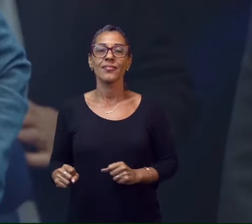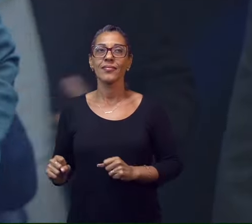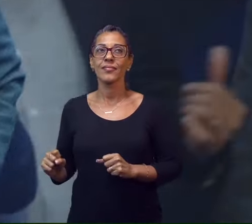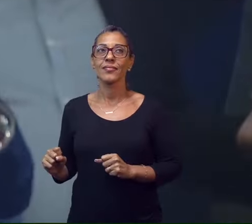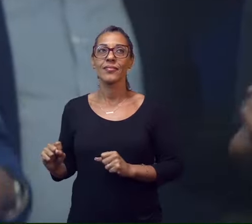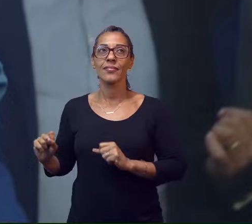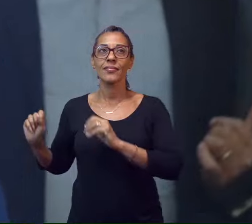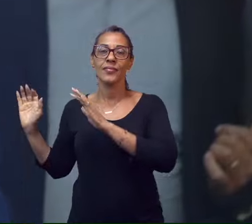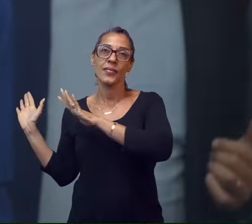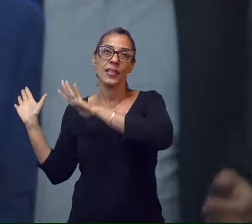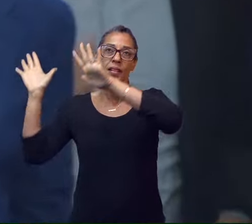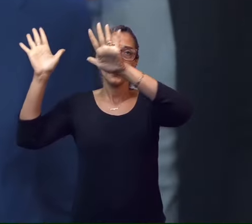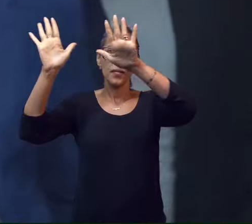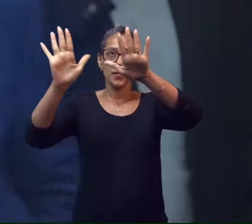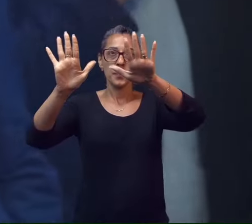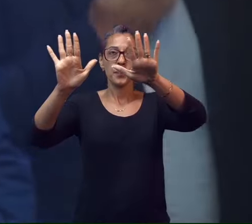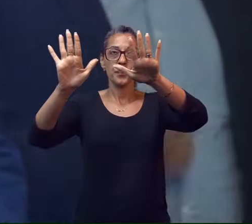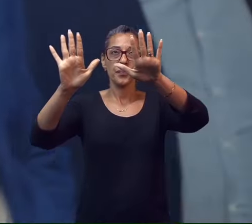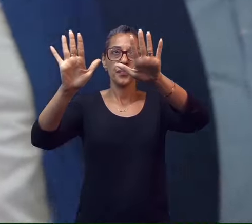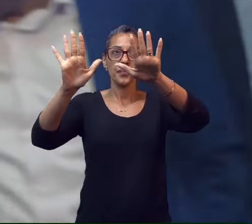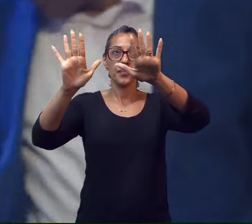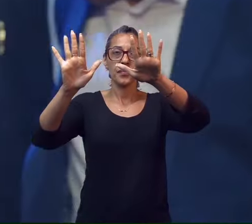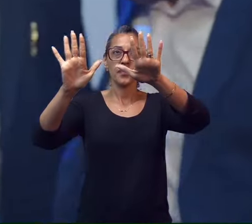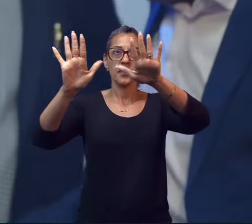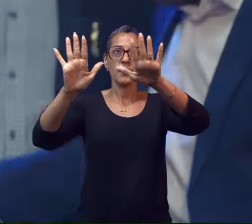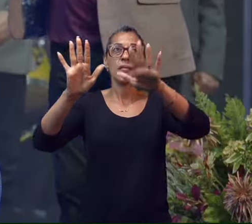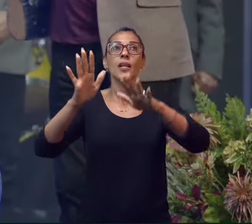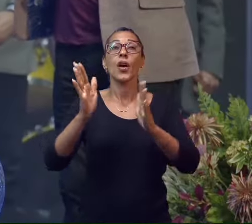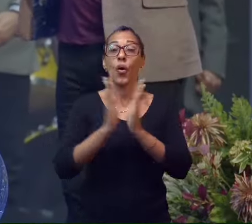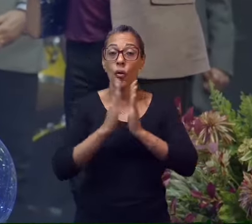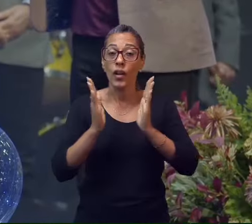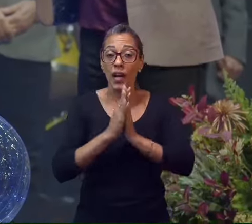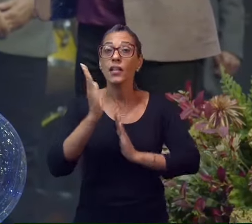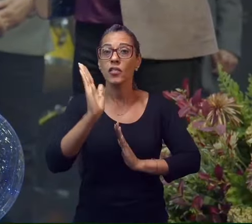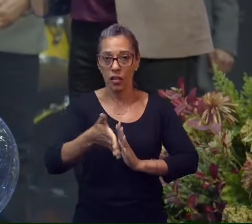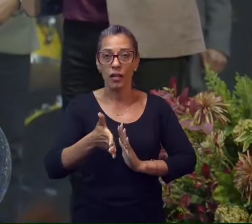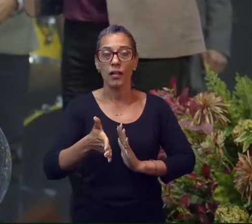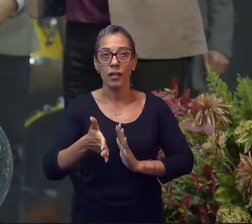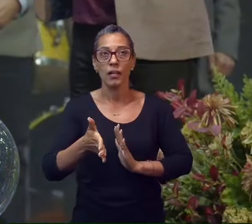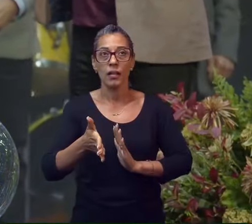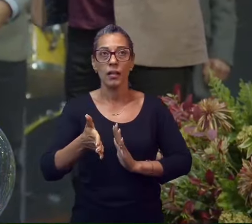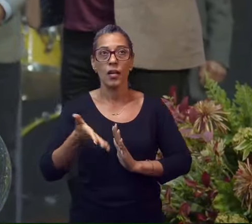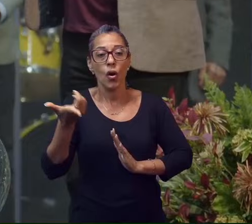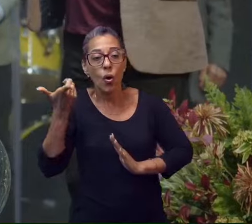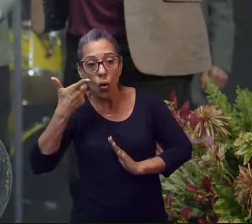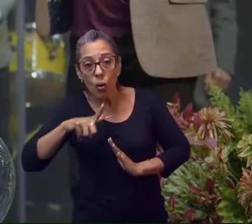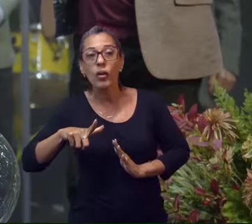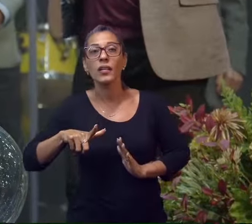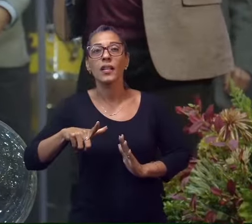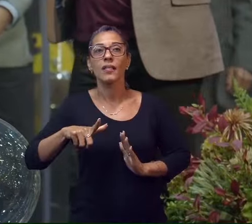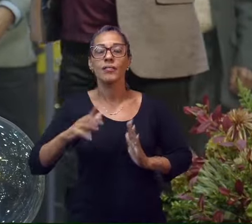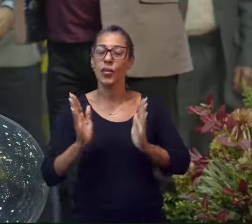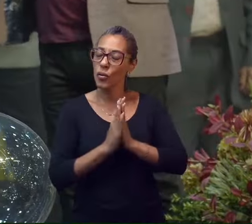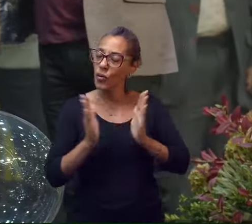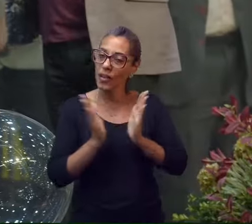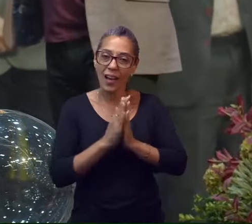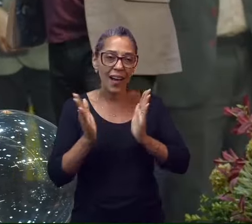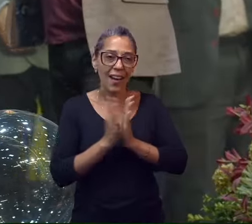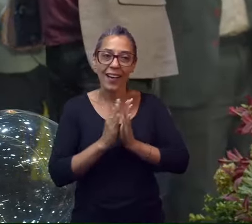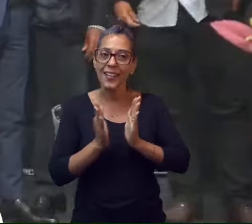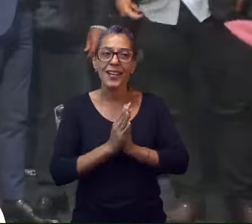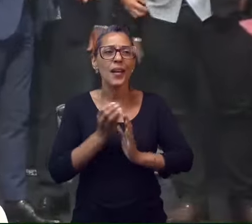o pastor já foi feito uma oração Vamos fazer outra Oração nunca é demais é